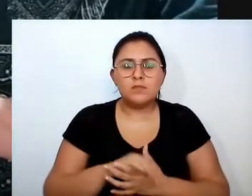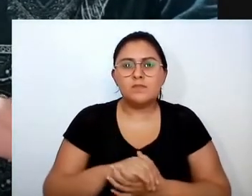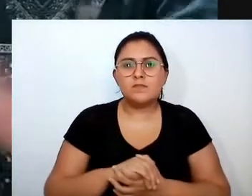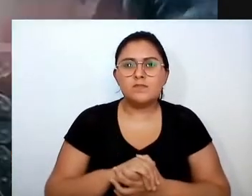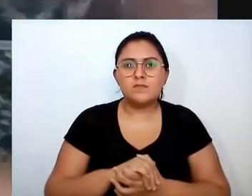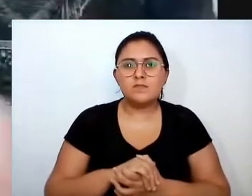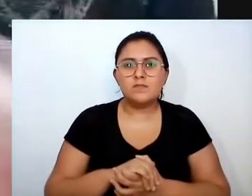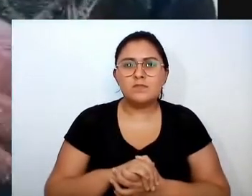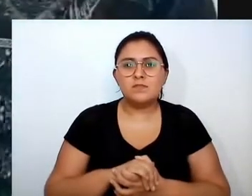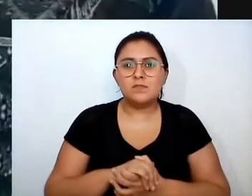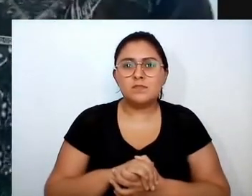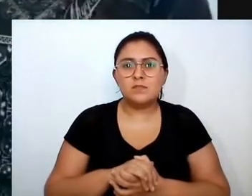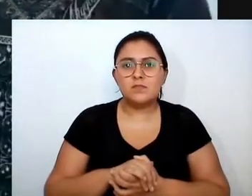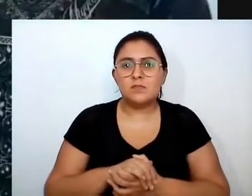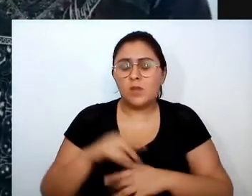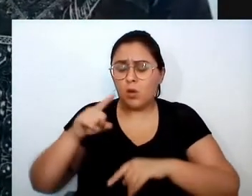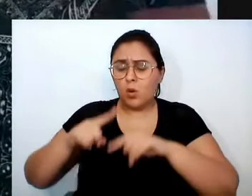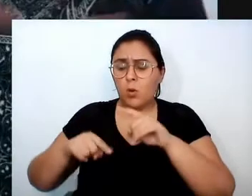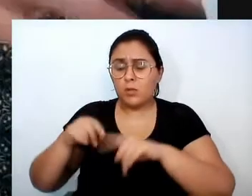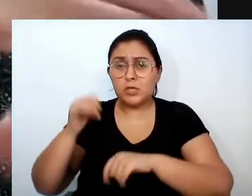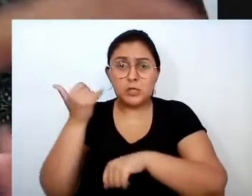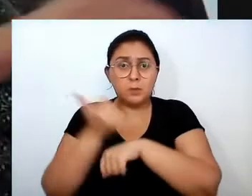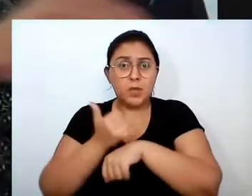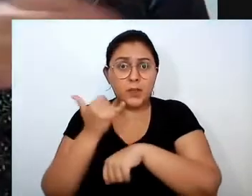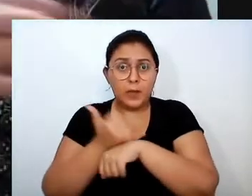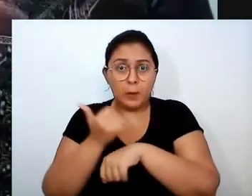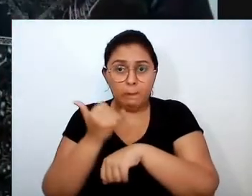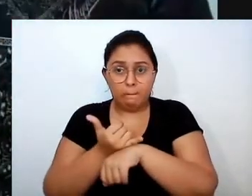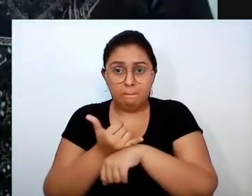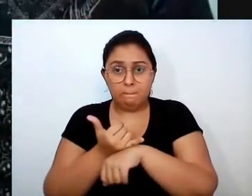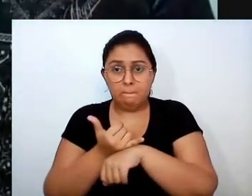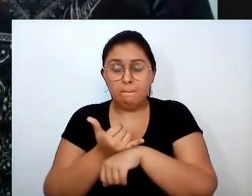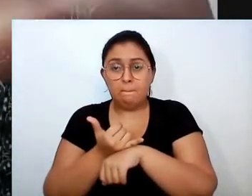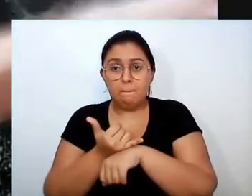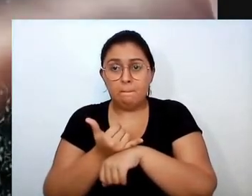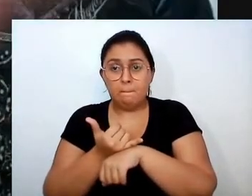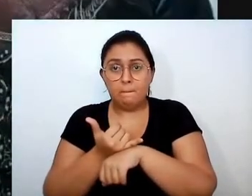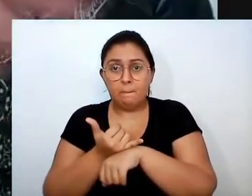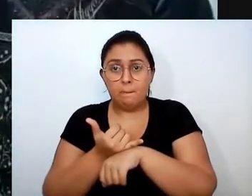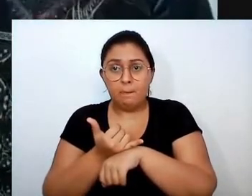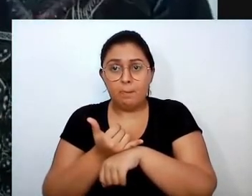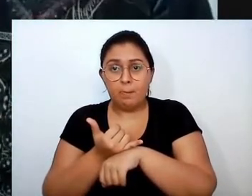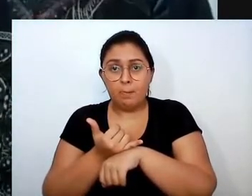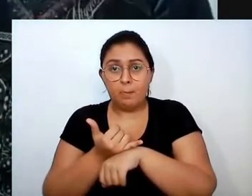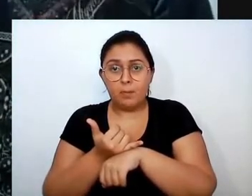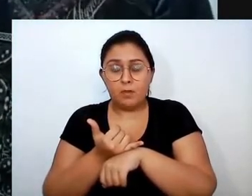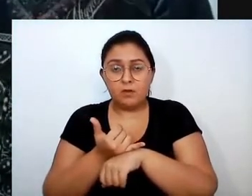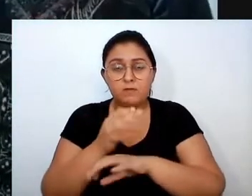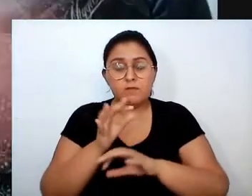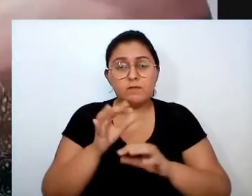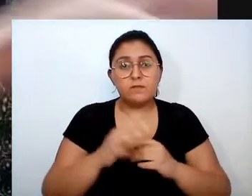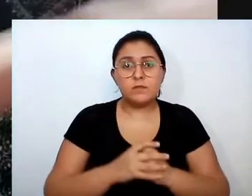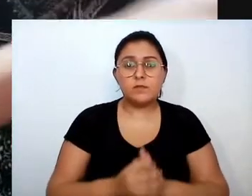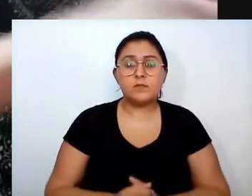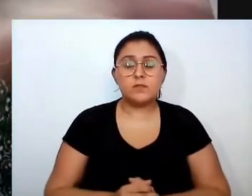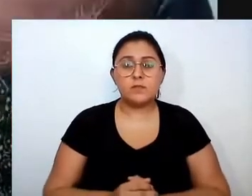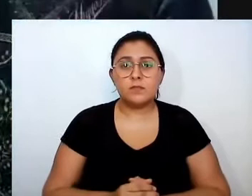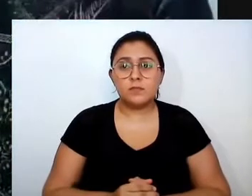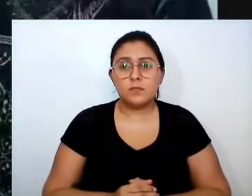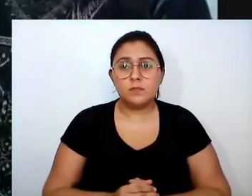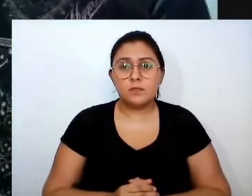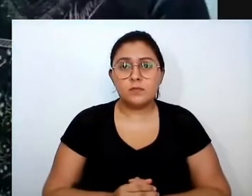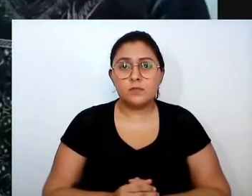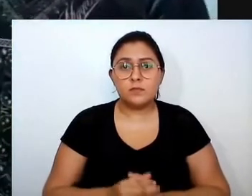Ele é de metal, assim, retangular, e você coloca as fichinhas, né, que é com